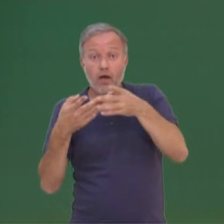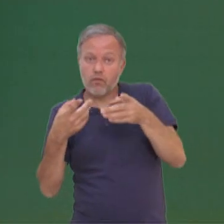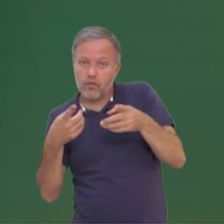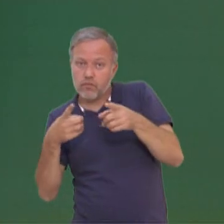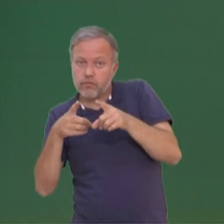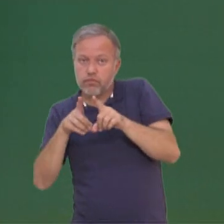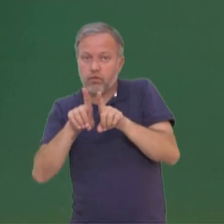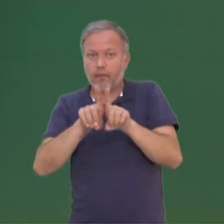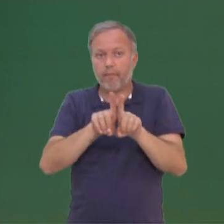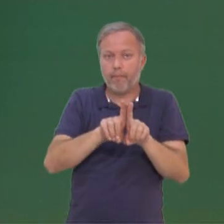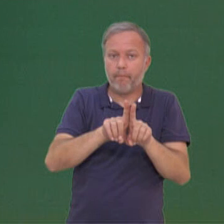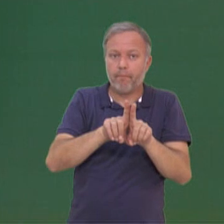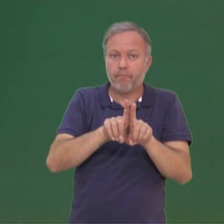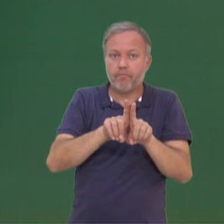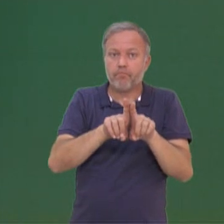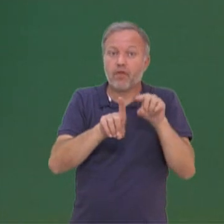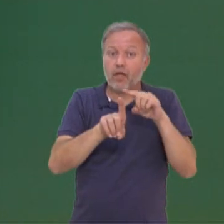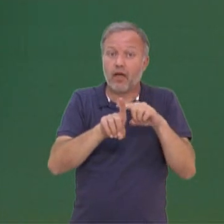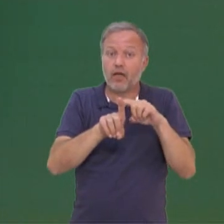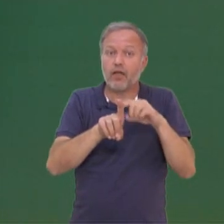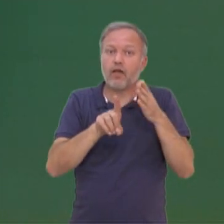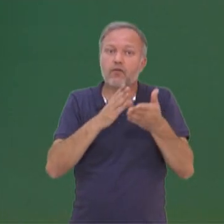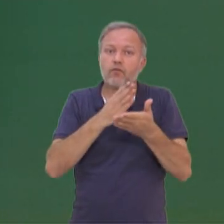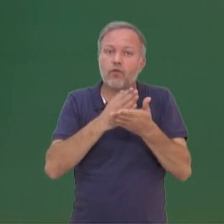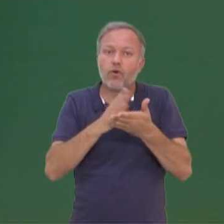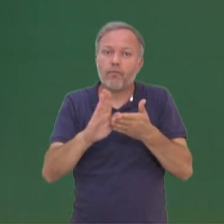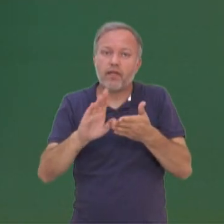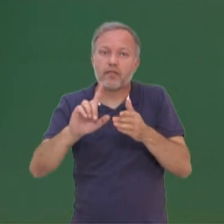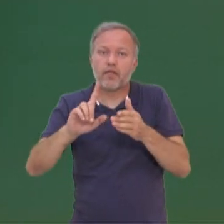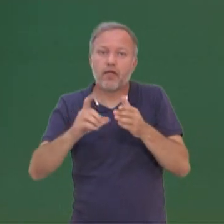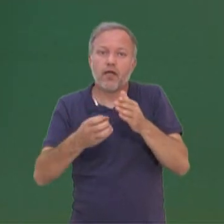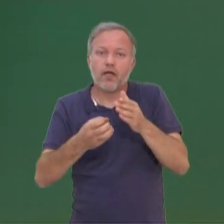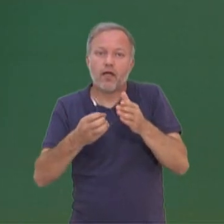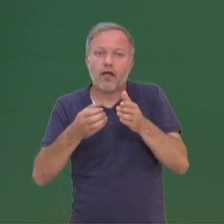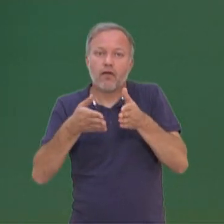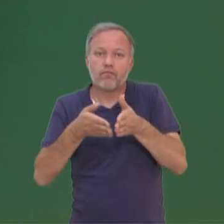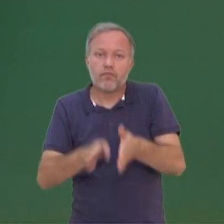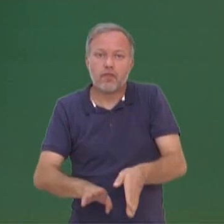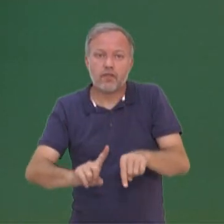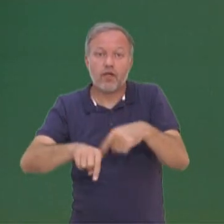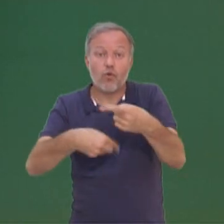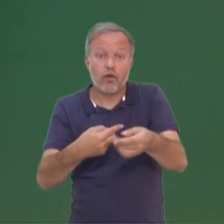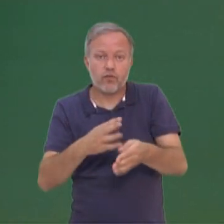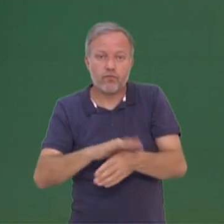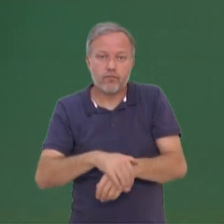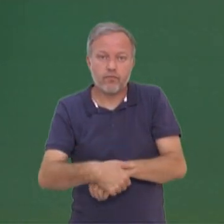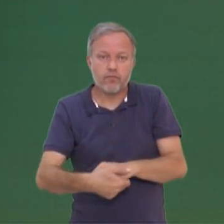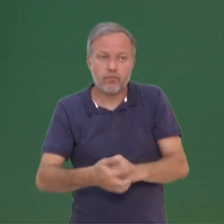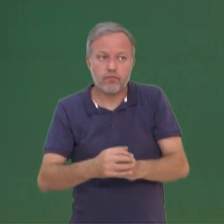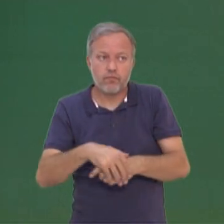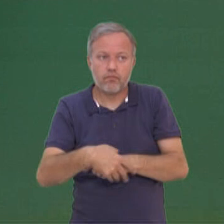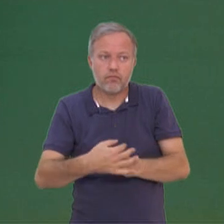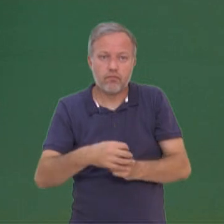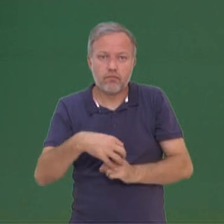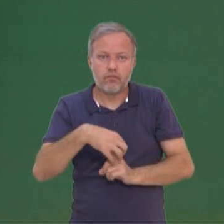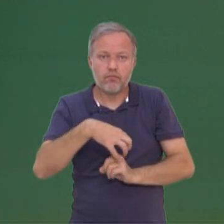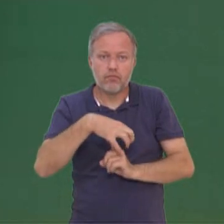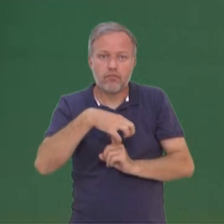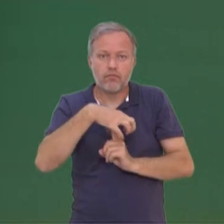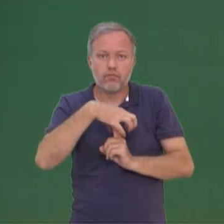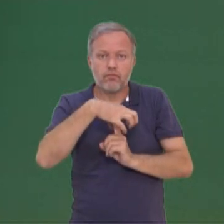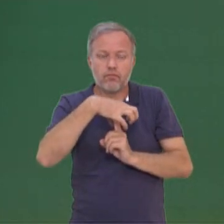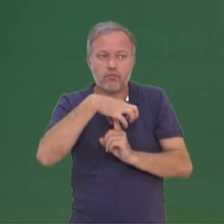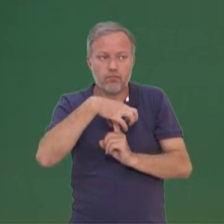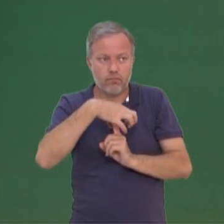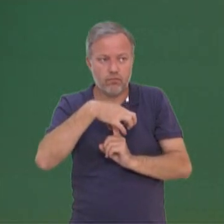dos fungos que a gente come, o fungo, são basidiocarpos. E tem fungos caríssimos. Vou falar na próxima aula também, por exemplo, as trufas.